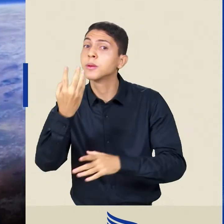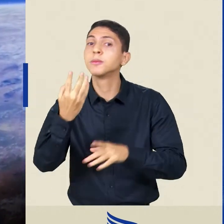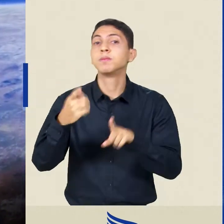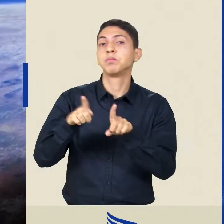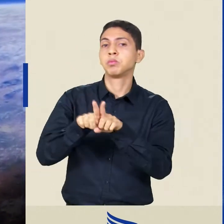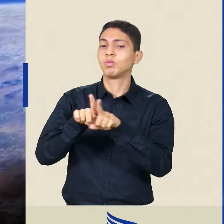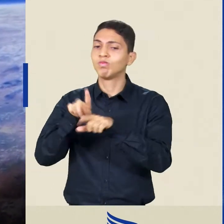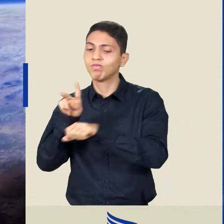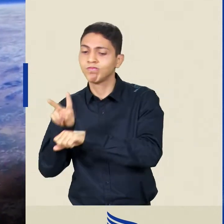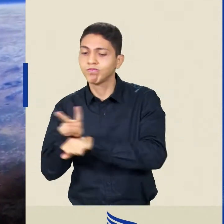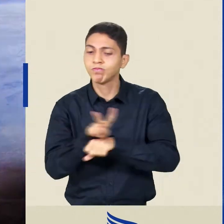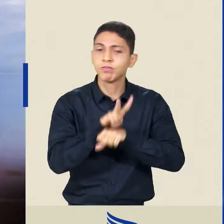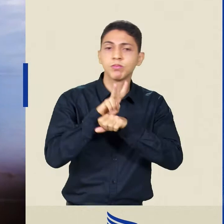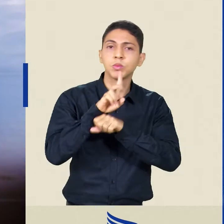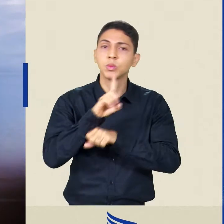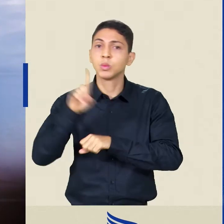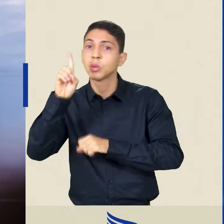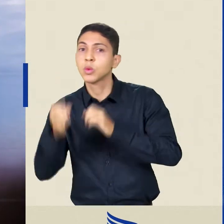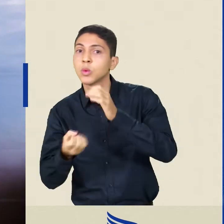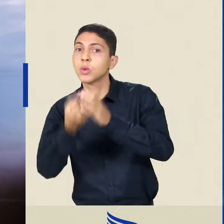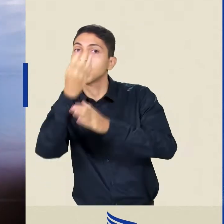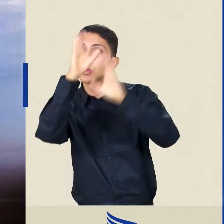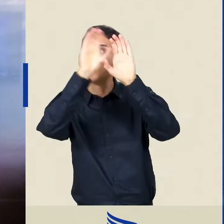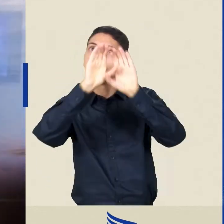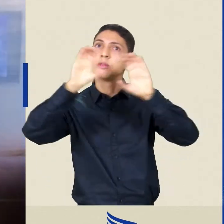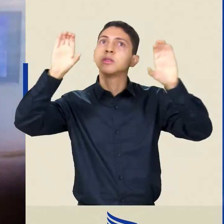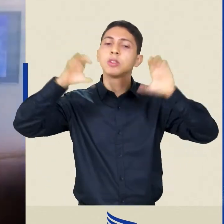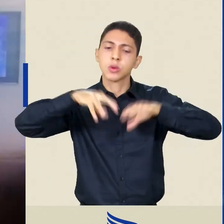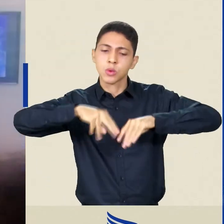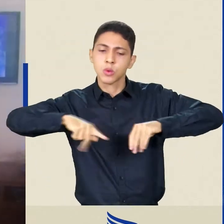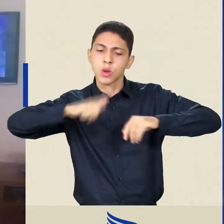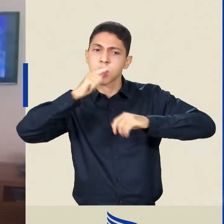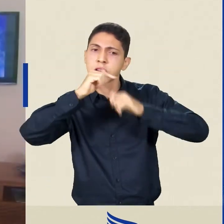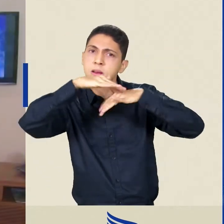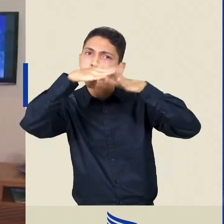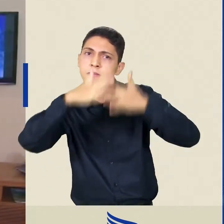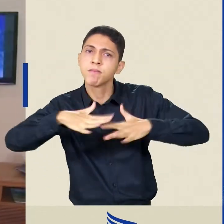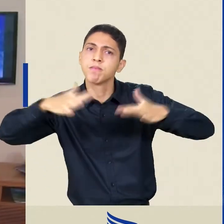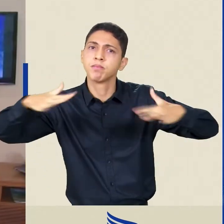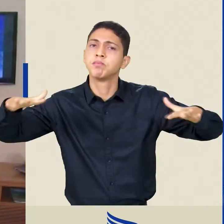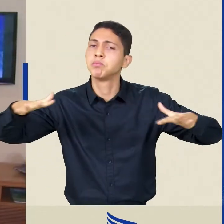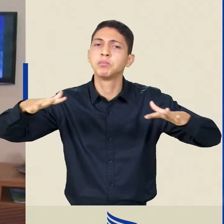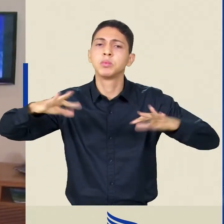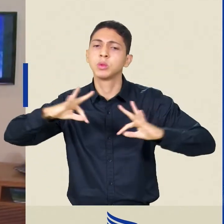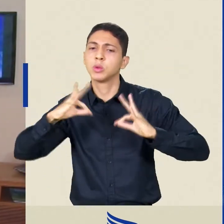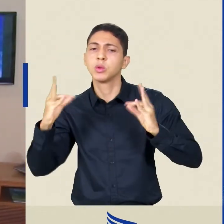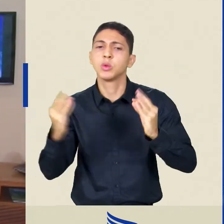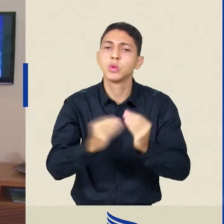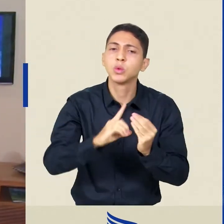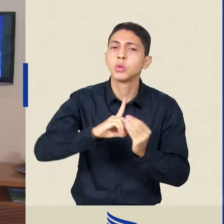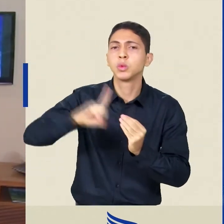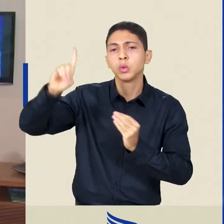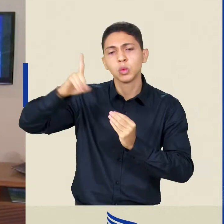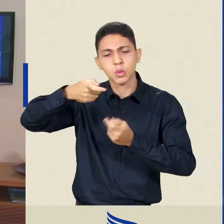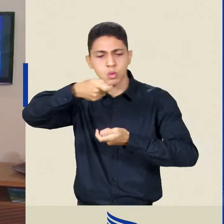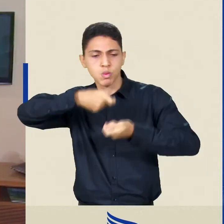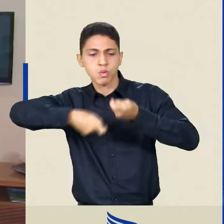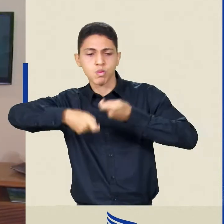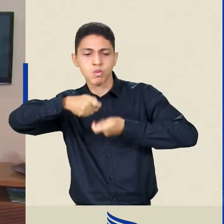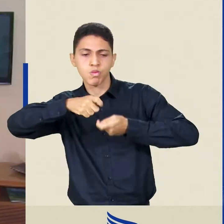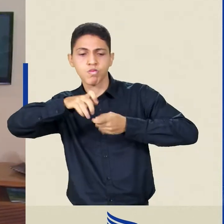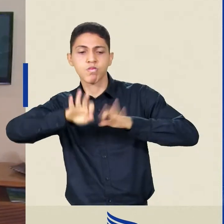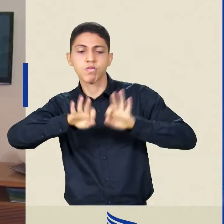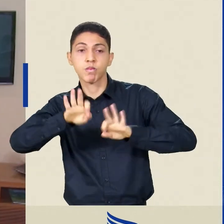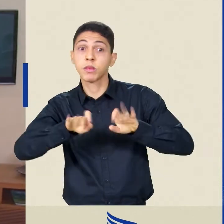o céu, a terra, o mar e tudo o que neles há e mantém todas as coisas sob o seu controle. Deus também é